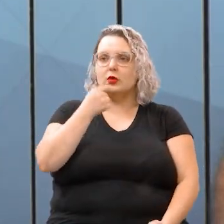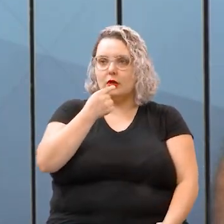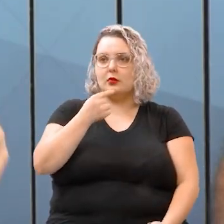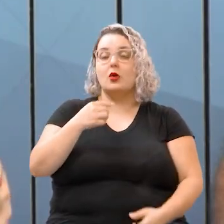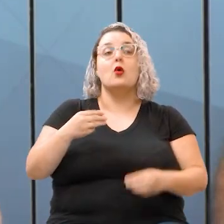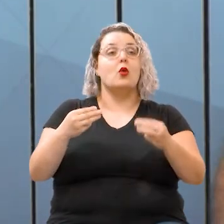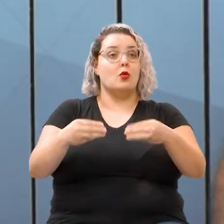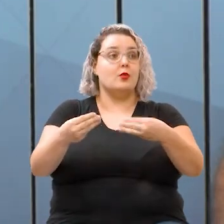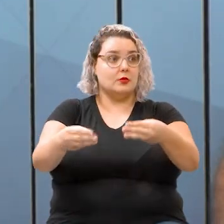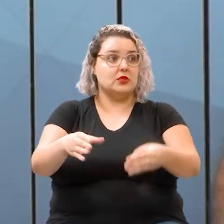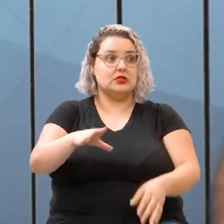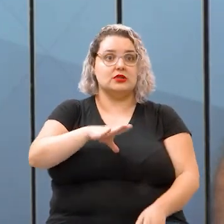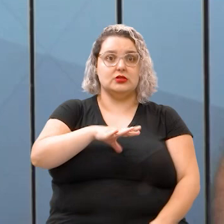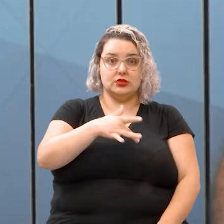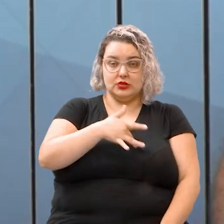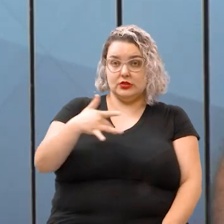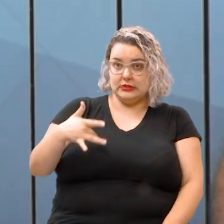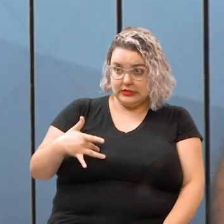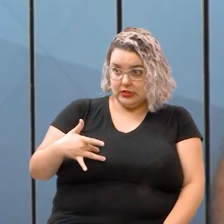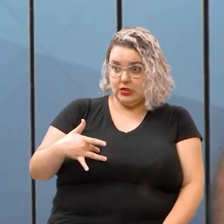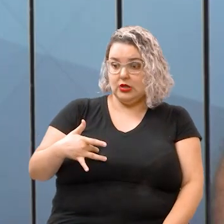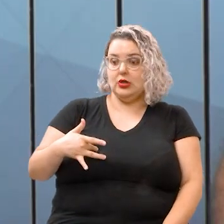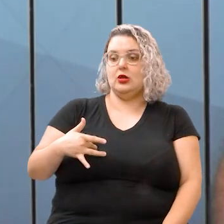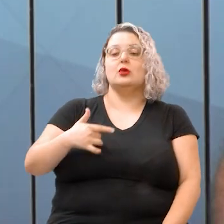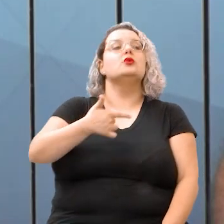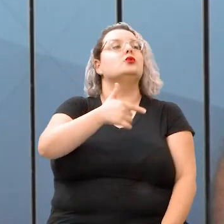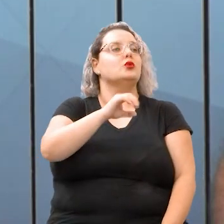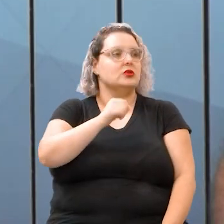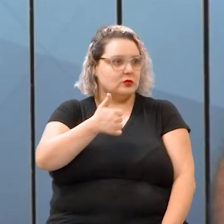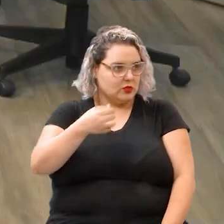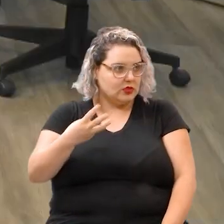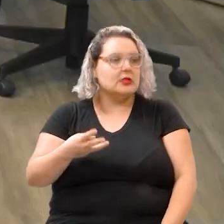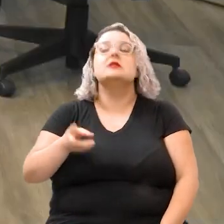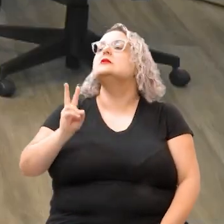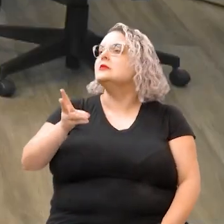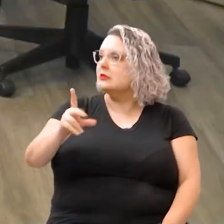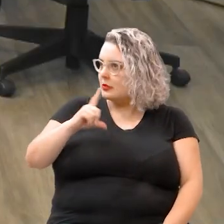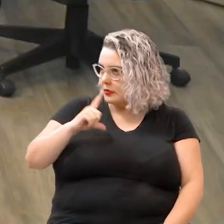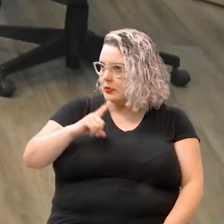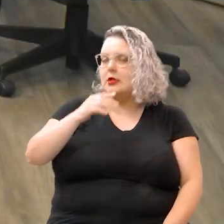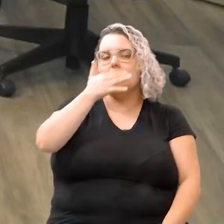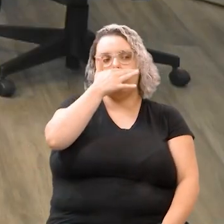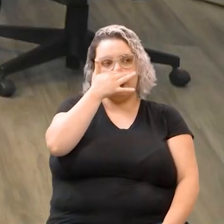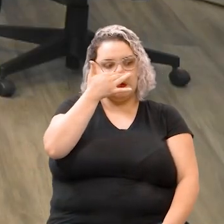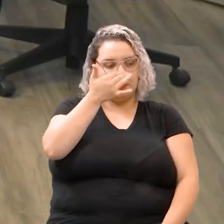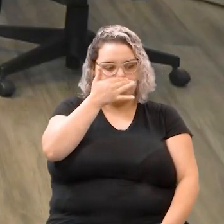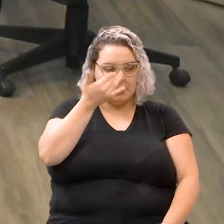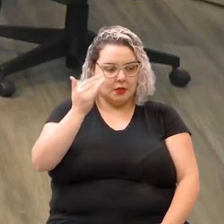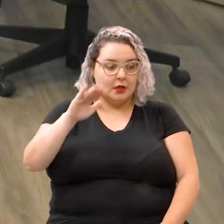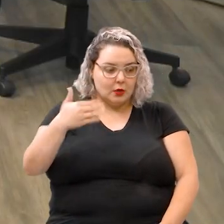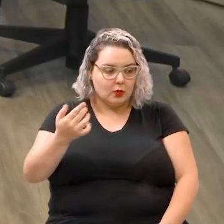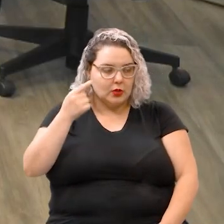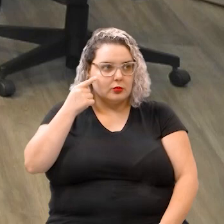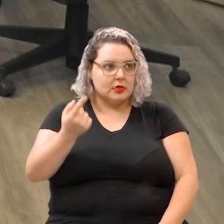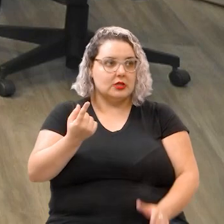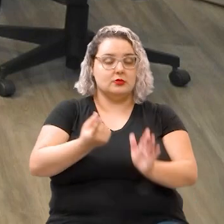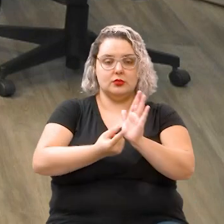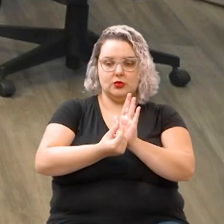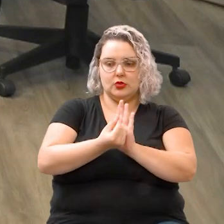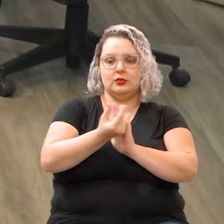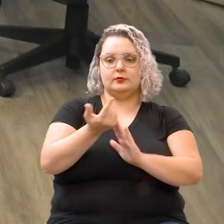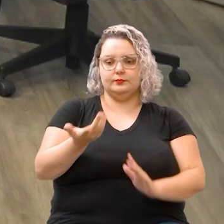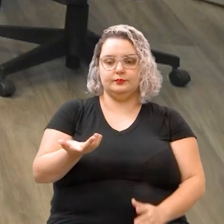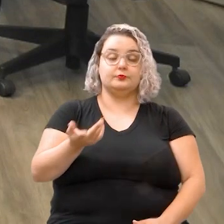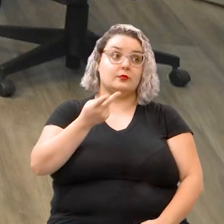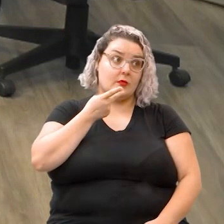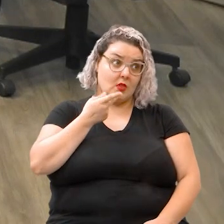Saúde, Campinas implementa. 2003, então. Sempre teve. E ela por exemplo, hoje, quando a gente pensa em termos de orçamento,